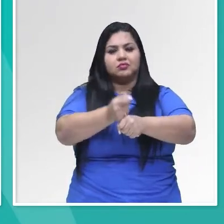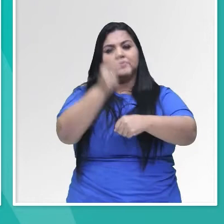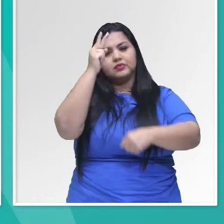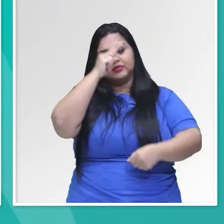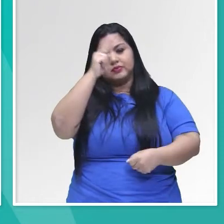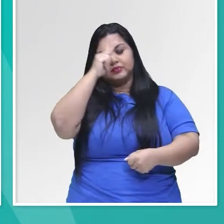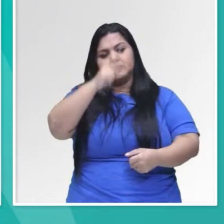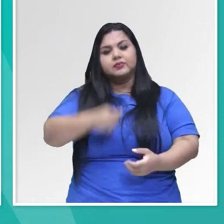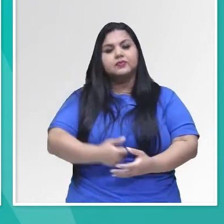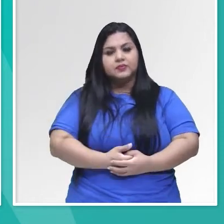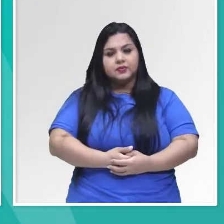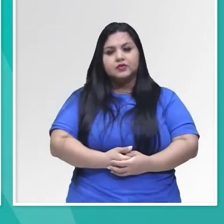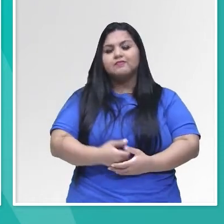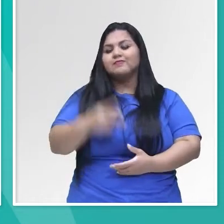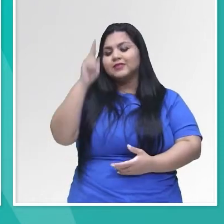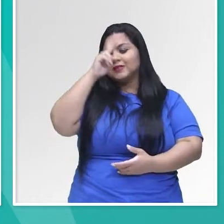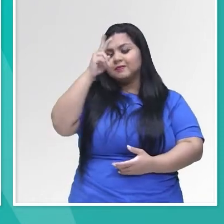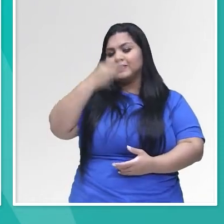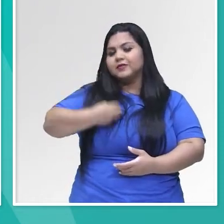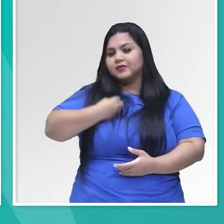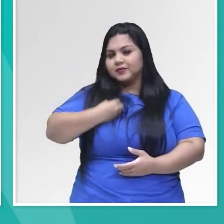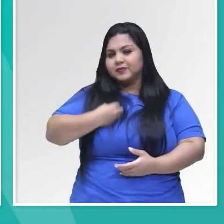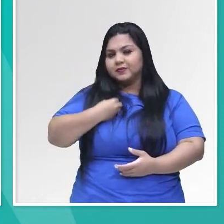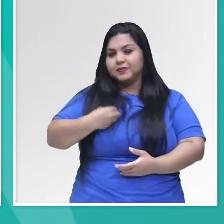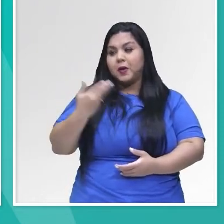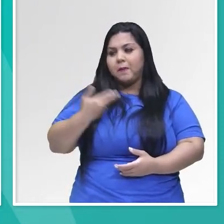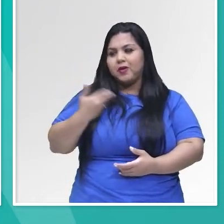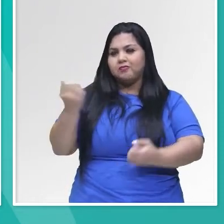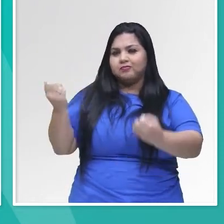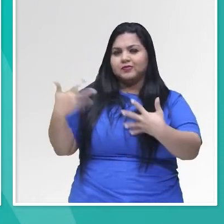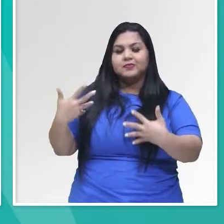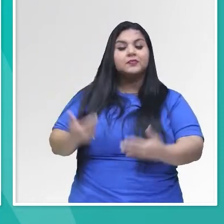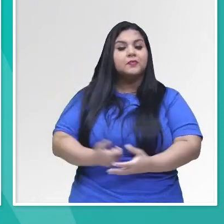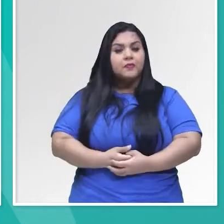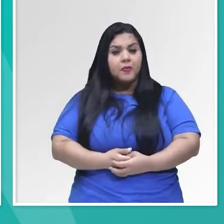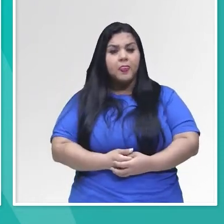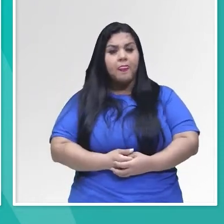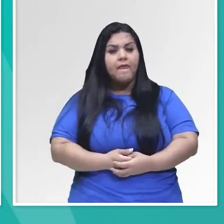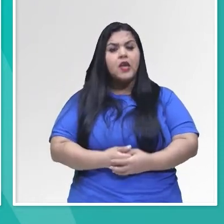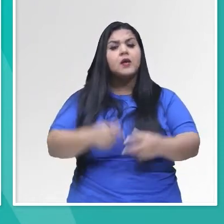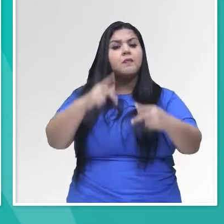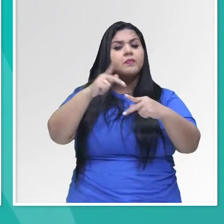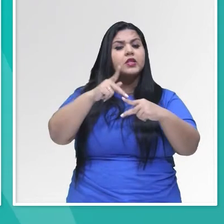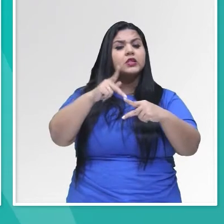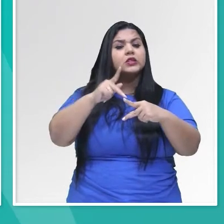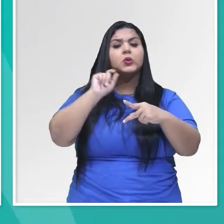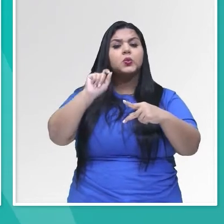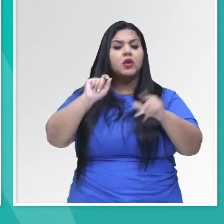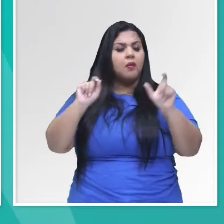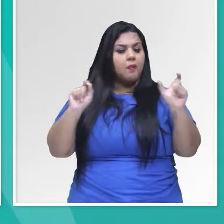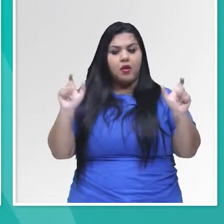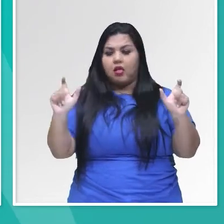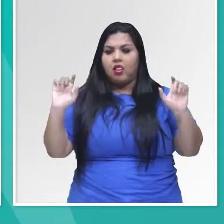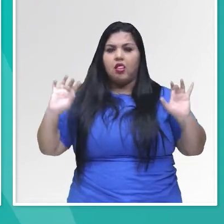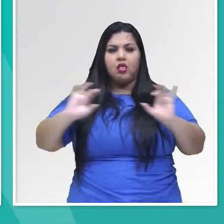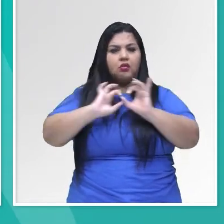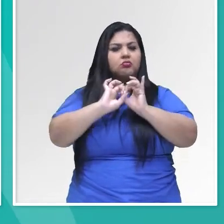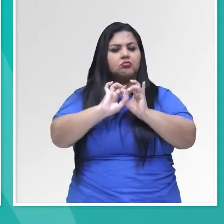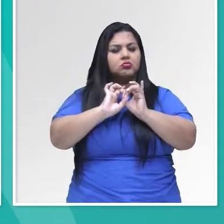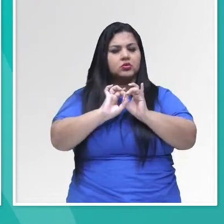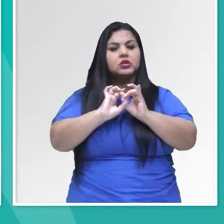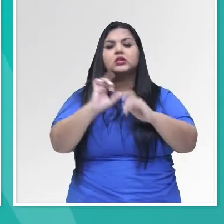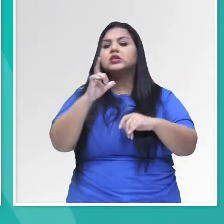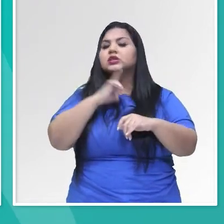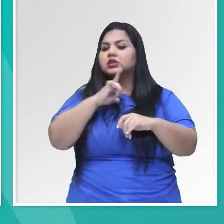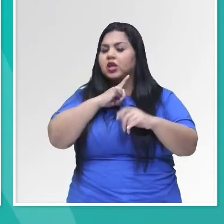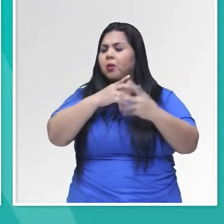também. Relembrar é viver, diz um amigo meu. Olha que interessante, preposição, ela serve para ligar. Gente, existe um monte